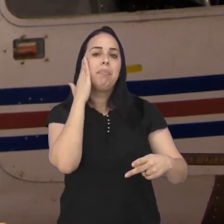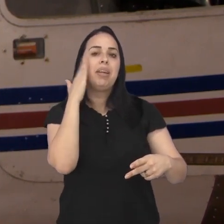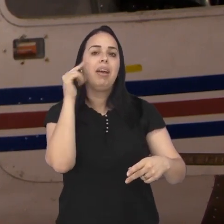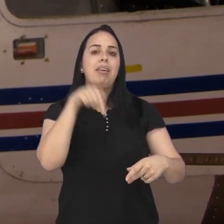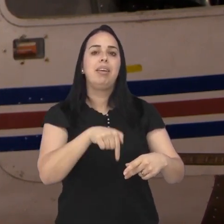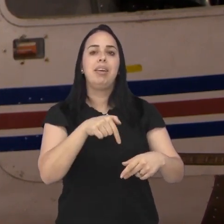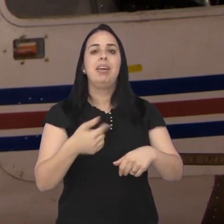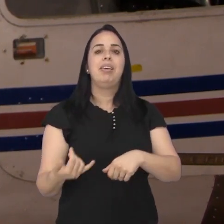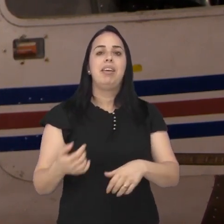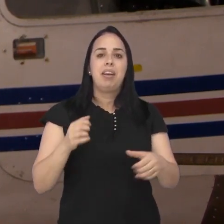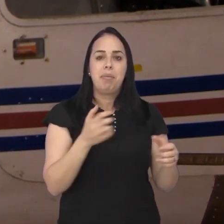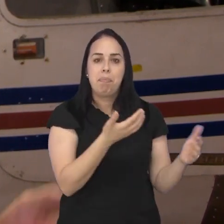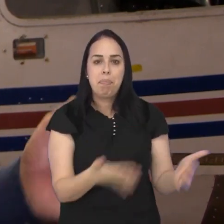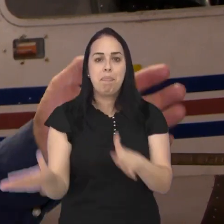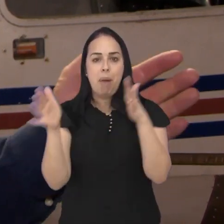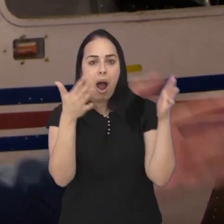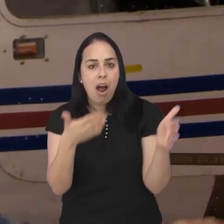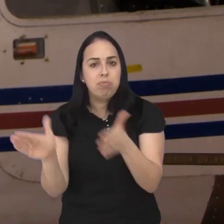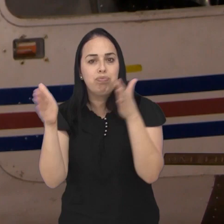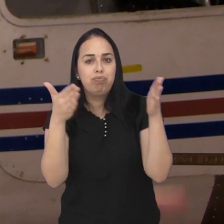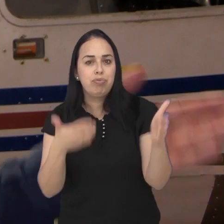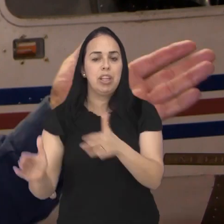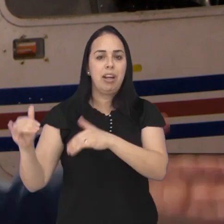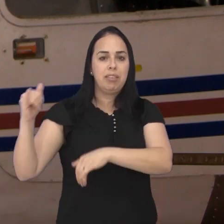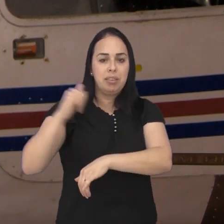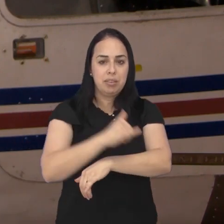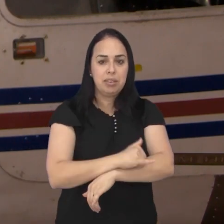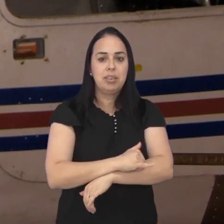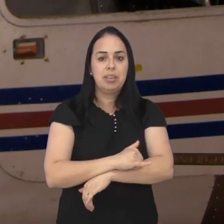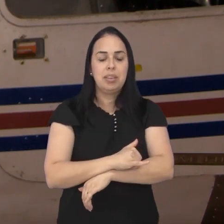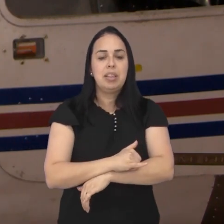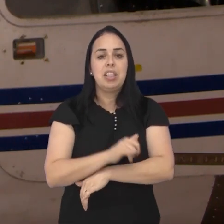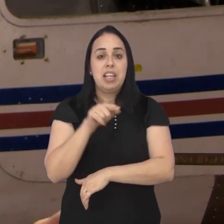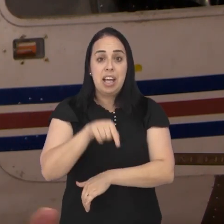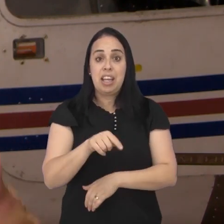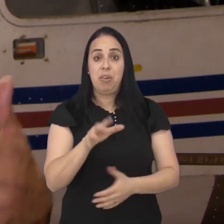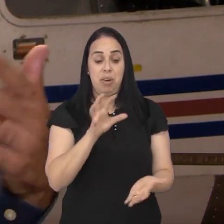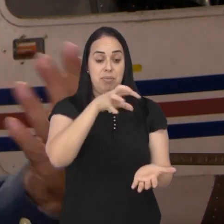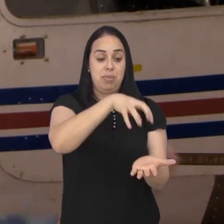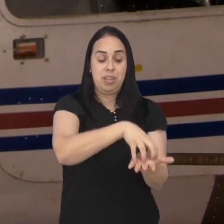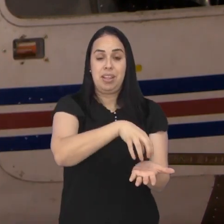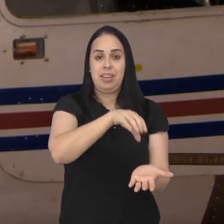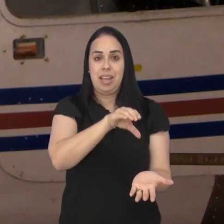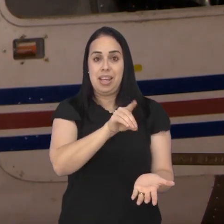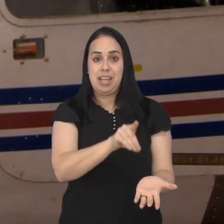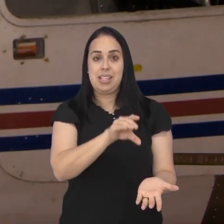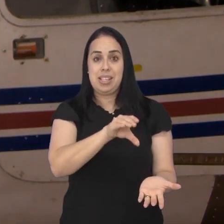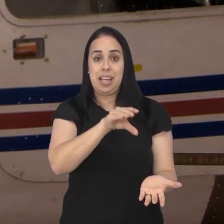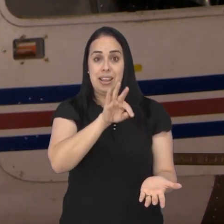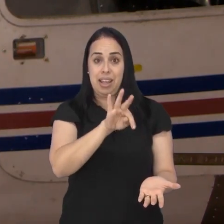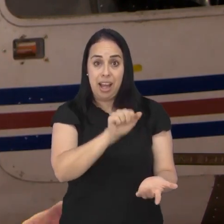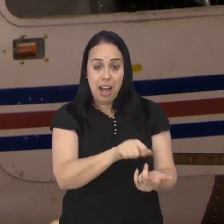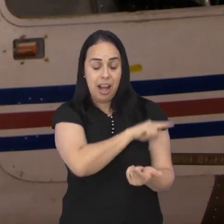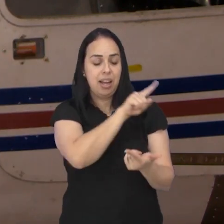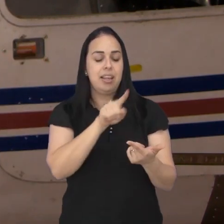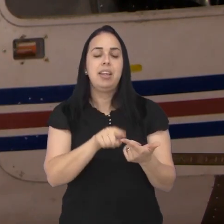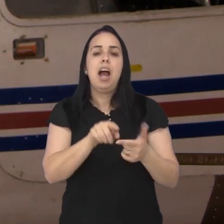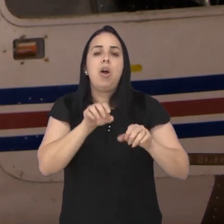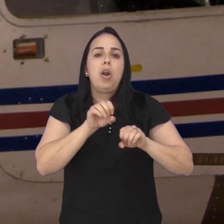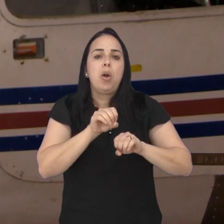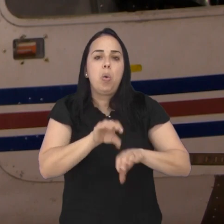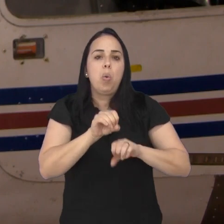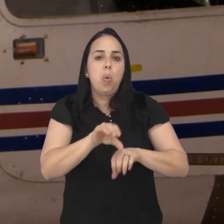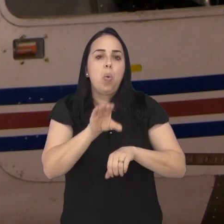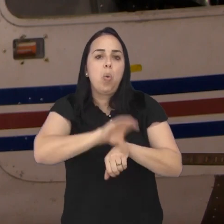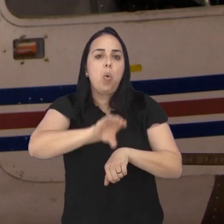essa parceria, né, com o CTA, como foi falado aqui pelo comandante, para poder preparar através de cursos